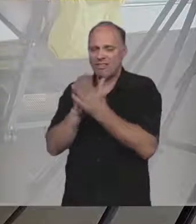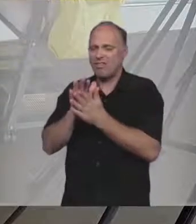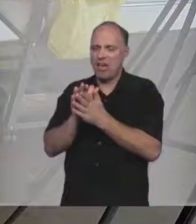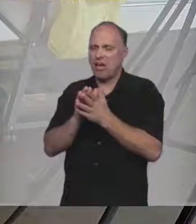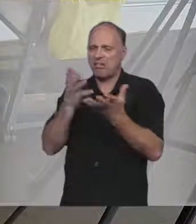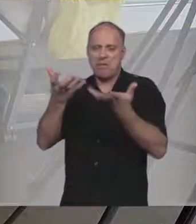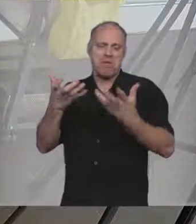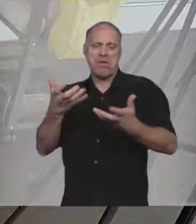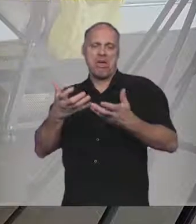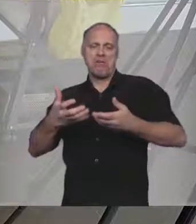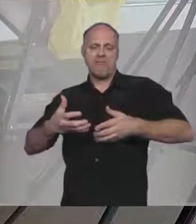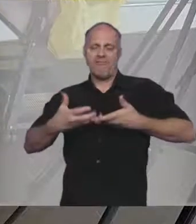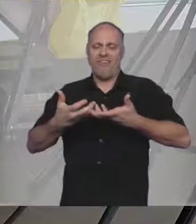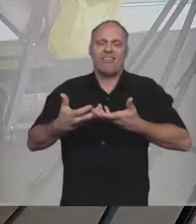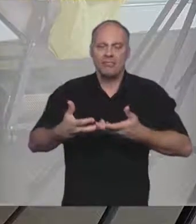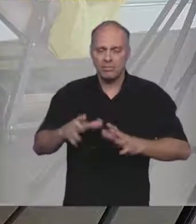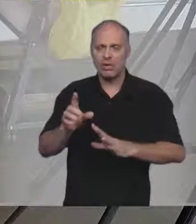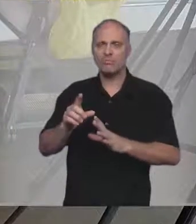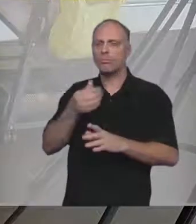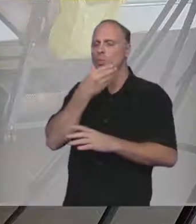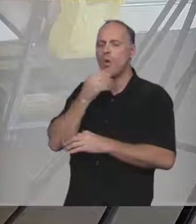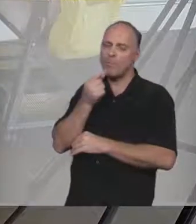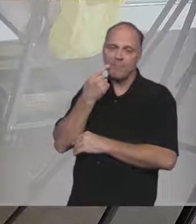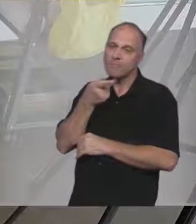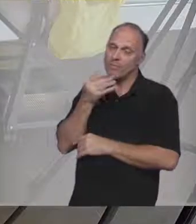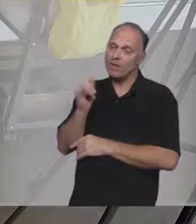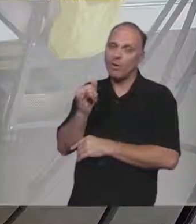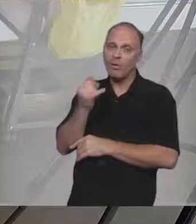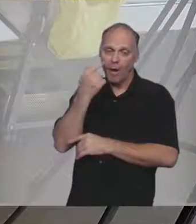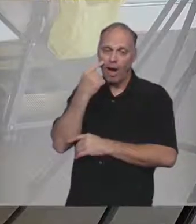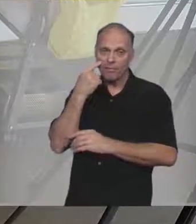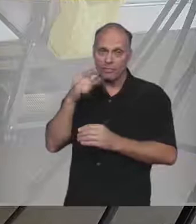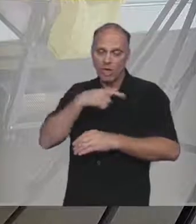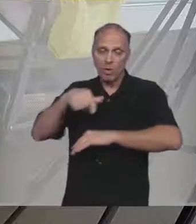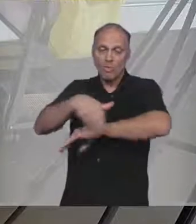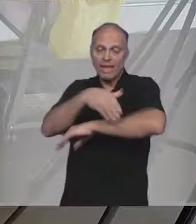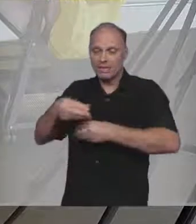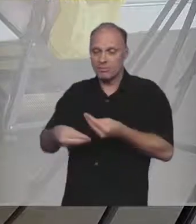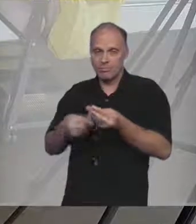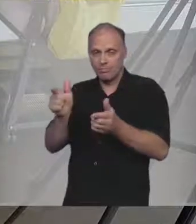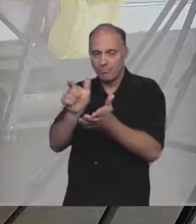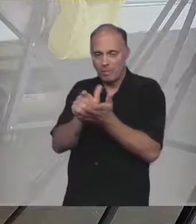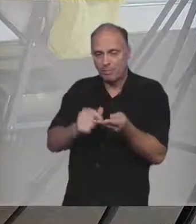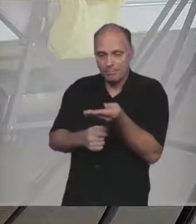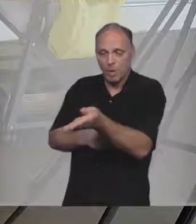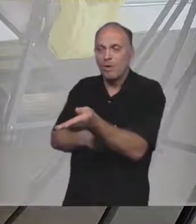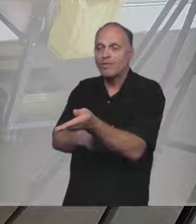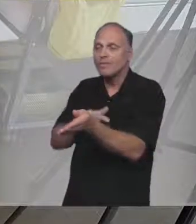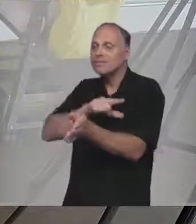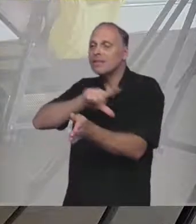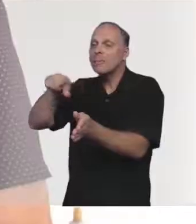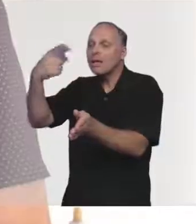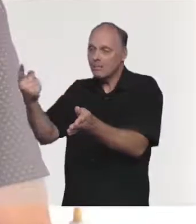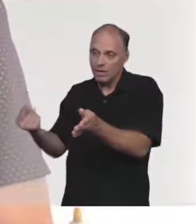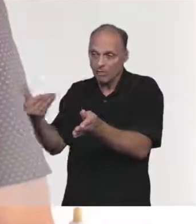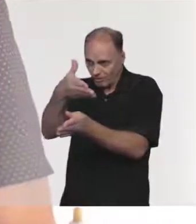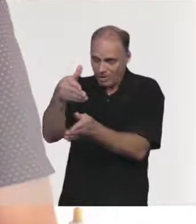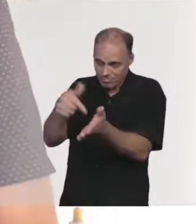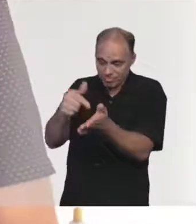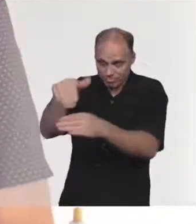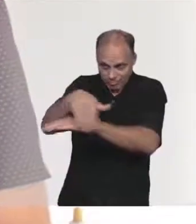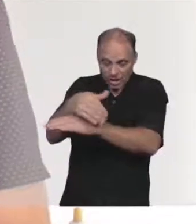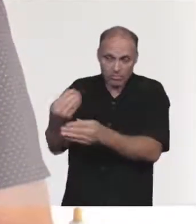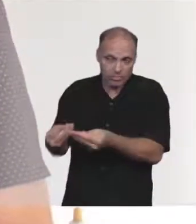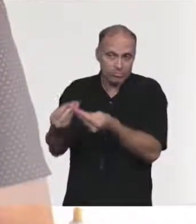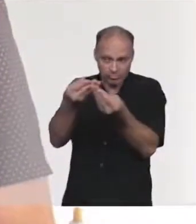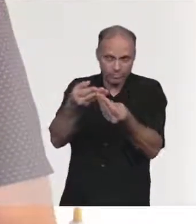direcionada. E ele falou, aparece nesse endereço semana que vem.